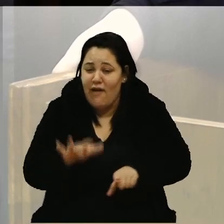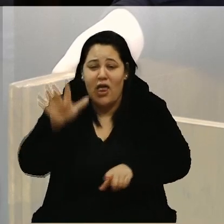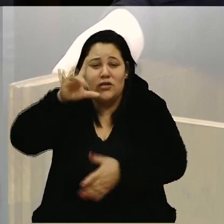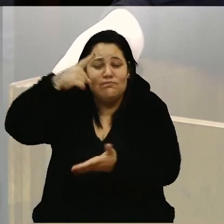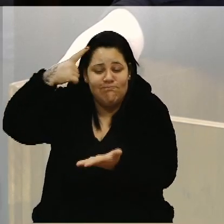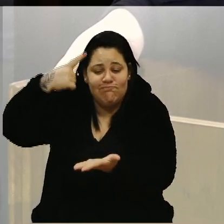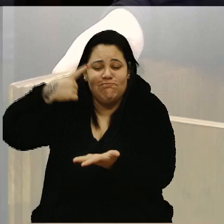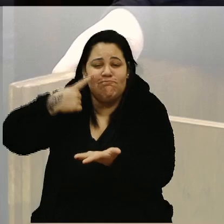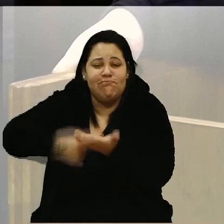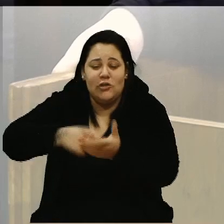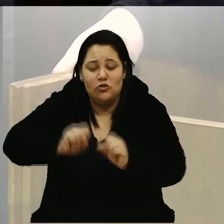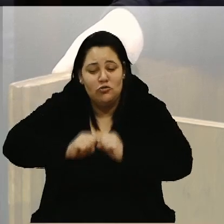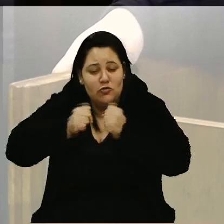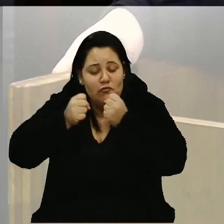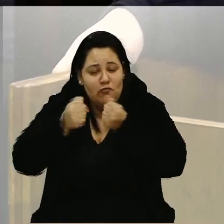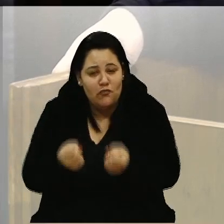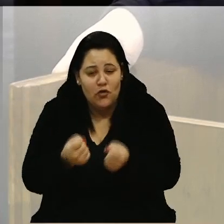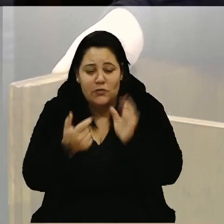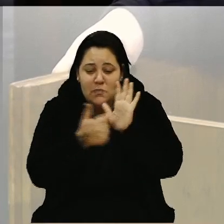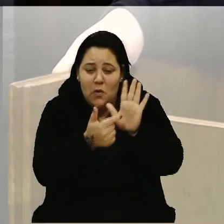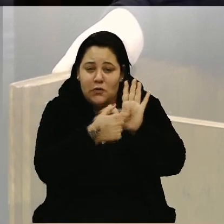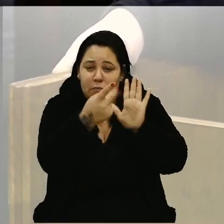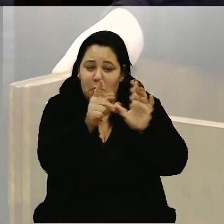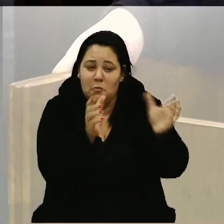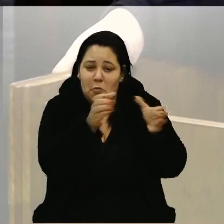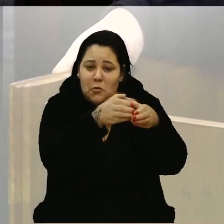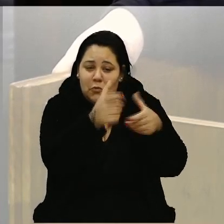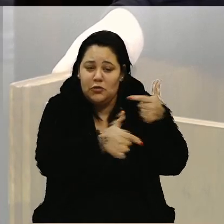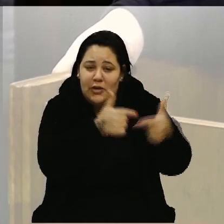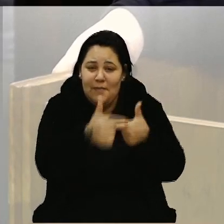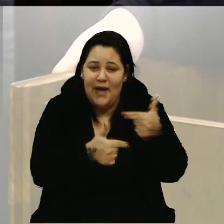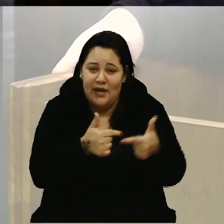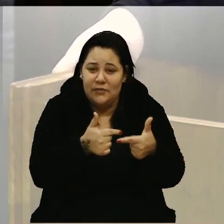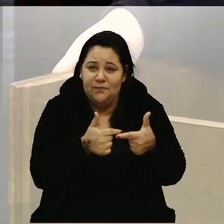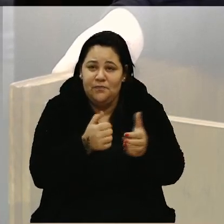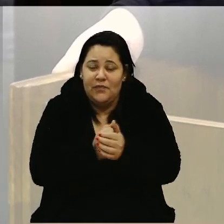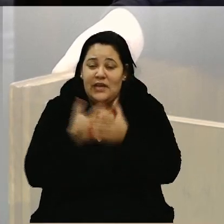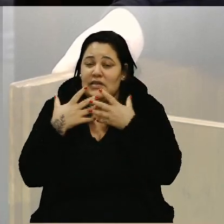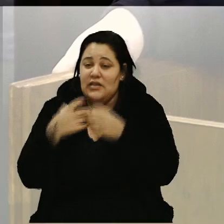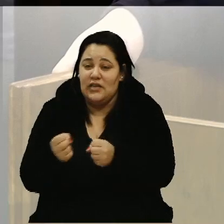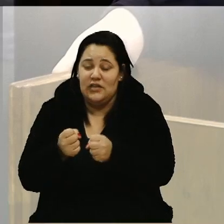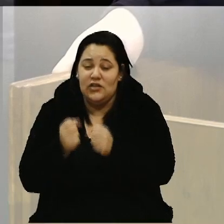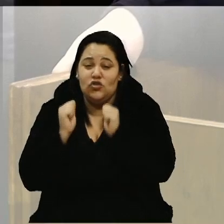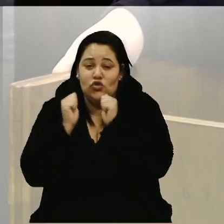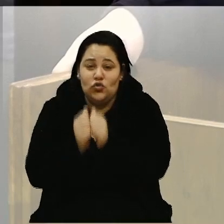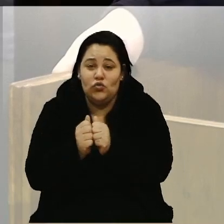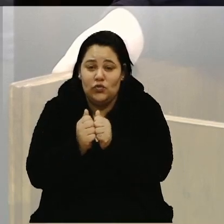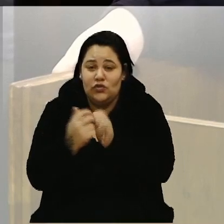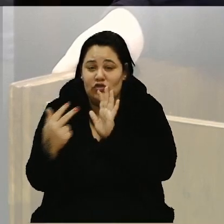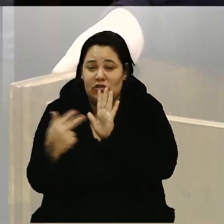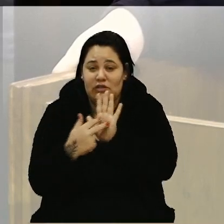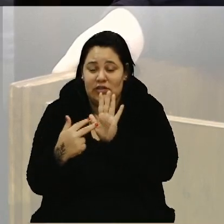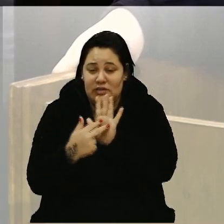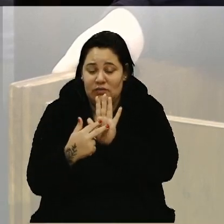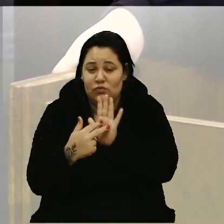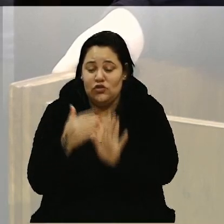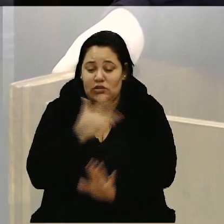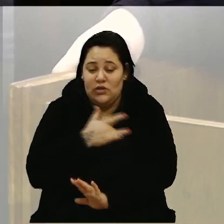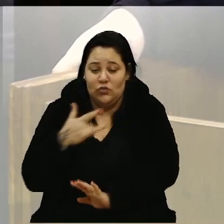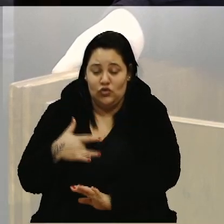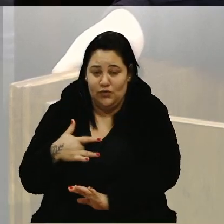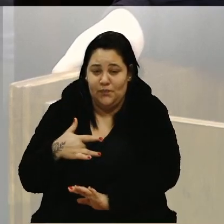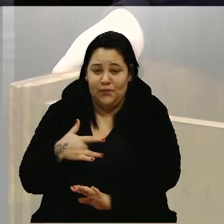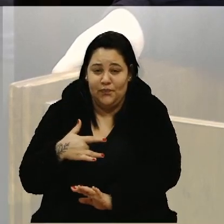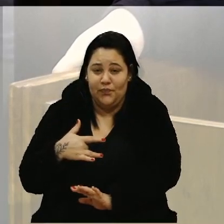e a dedicação demonstrados por sua equipe na Secretaria Adjunta de Atenção Especial de Saúde, o SAES. A colaboração